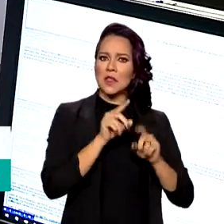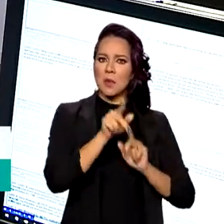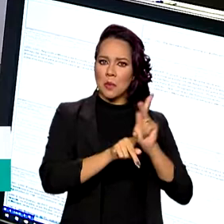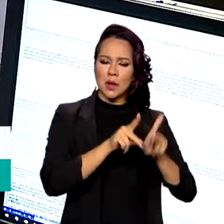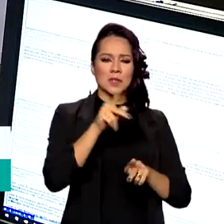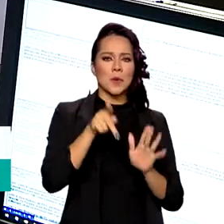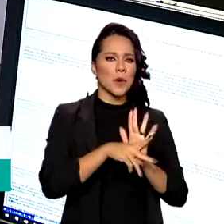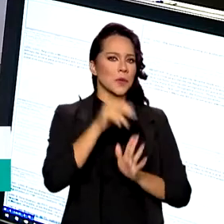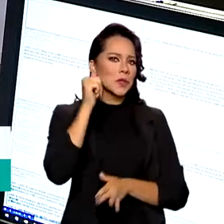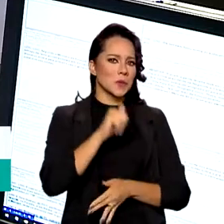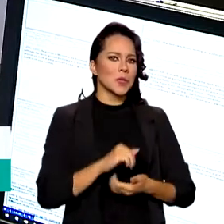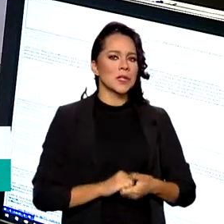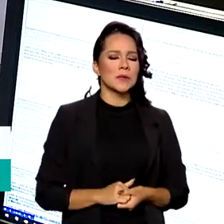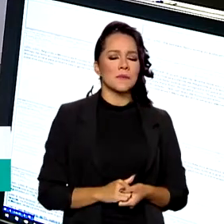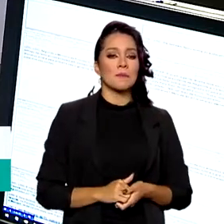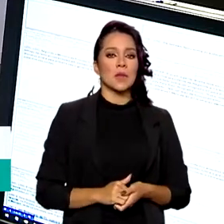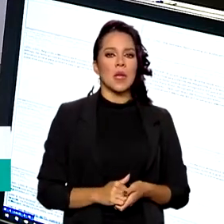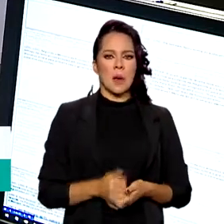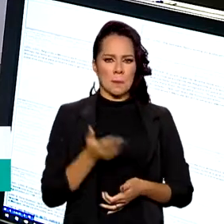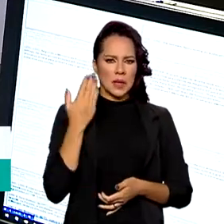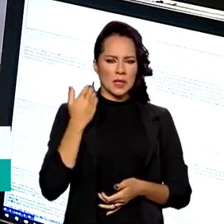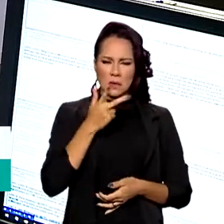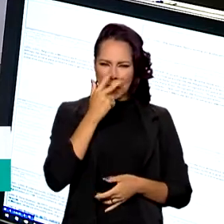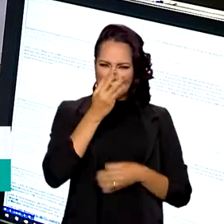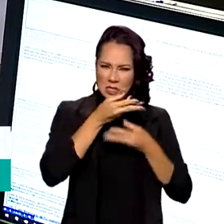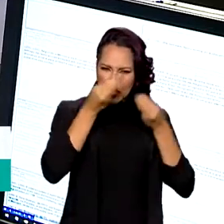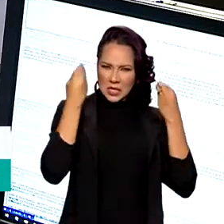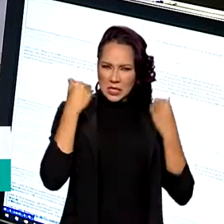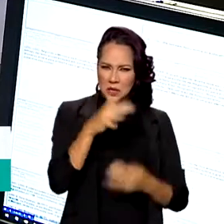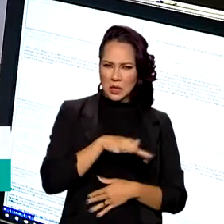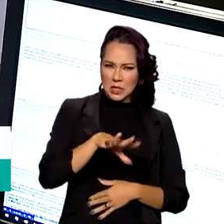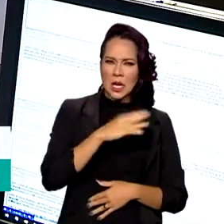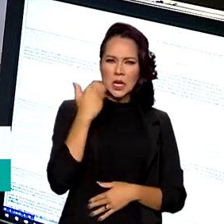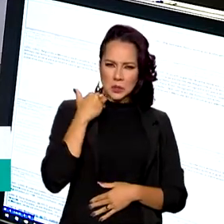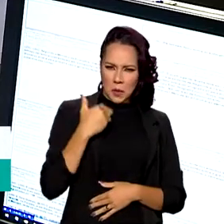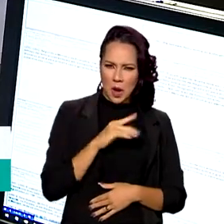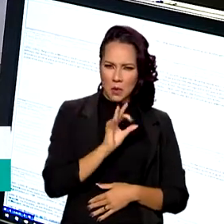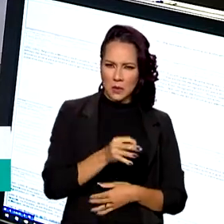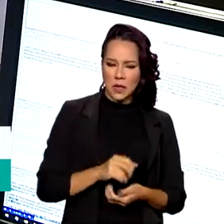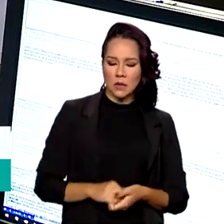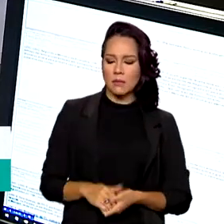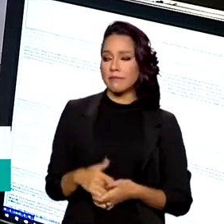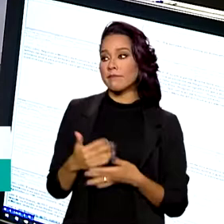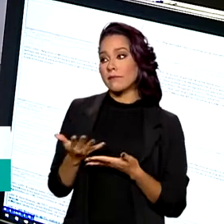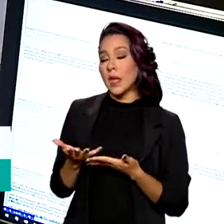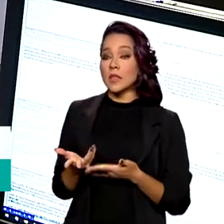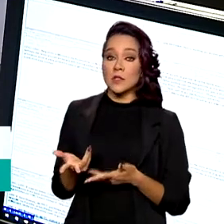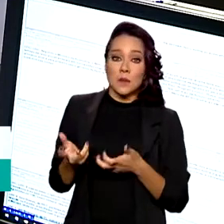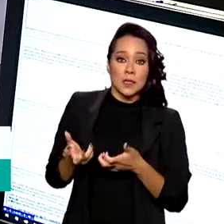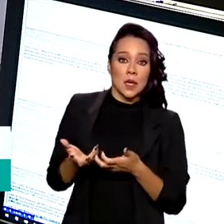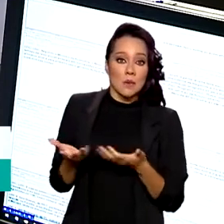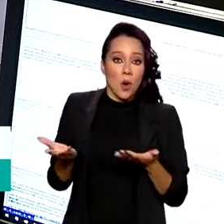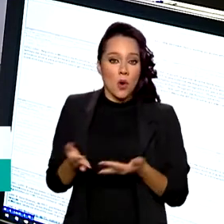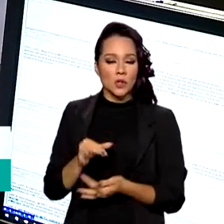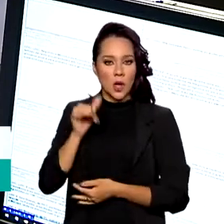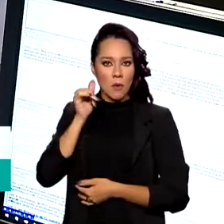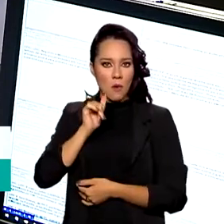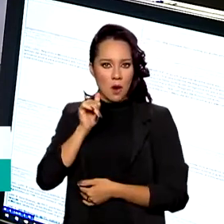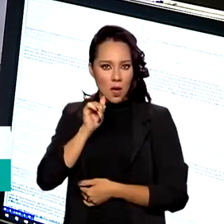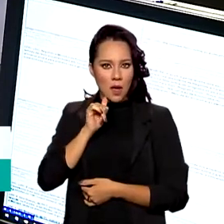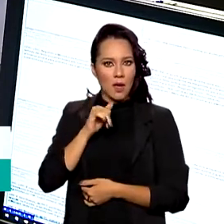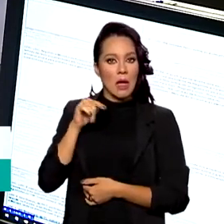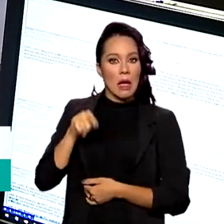a esse público feminino ela andava meio esquecido nessa área é a gente percebe a gente vê hoje que a mulher